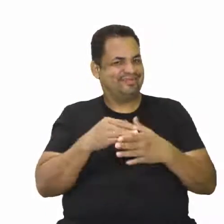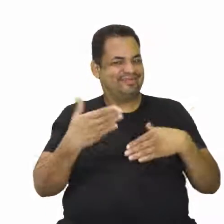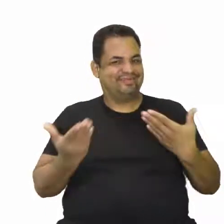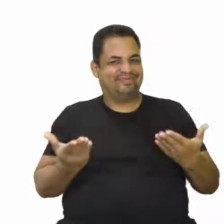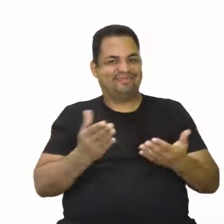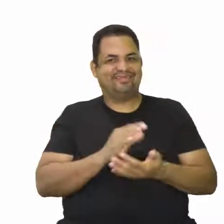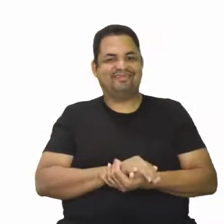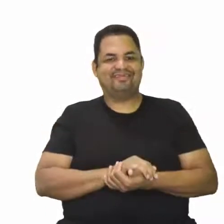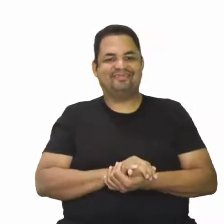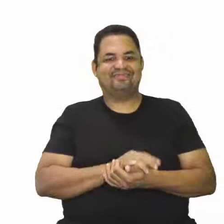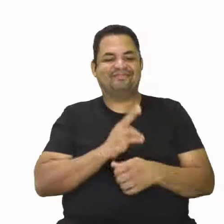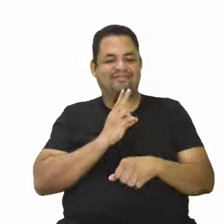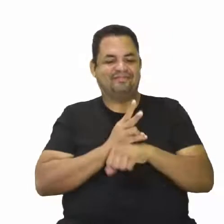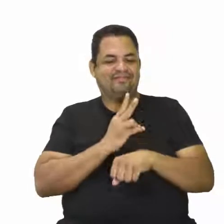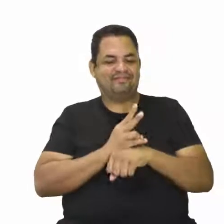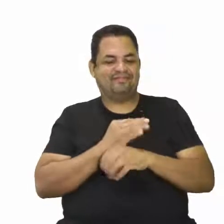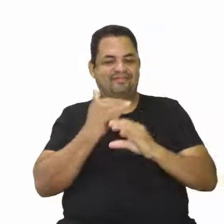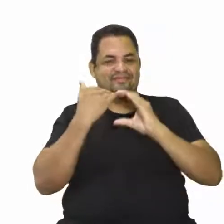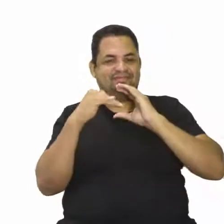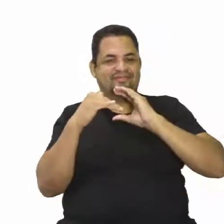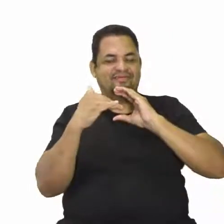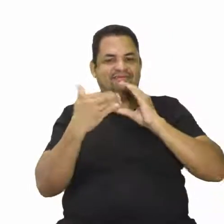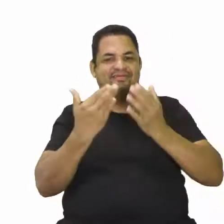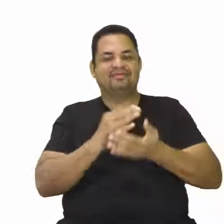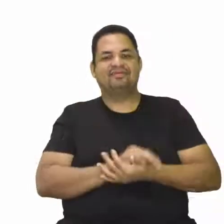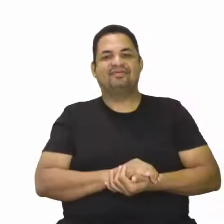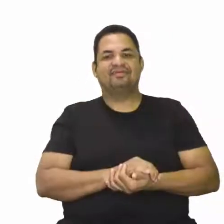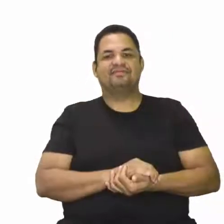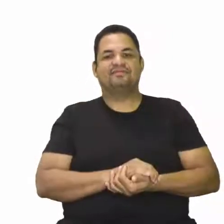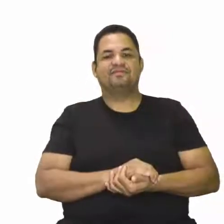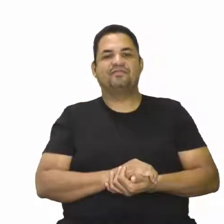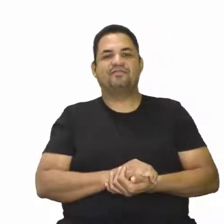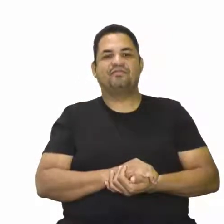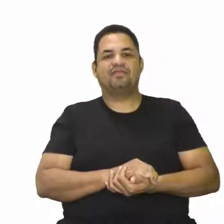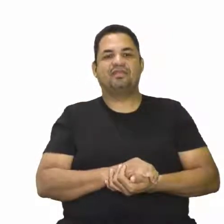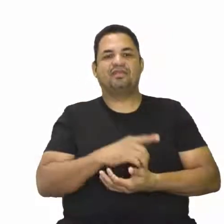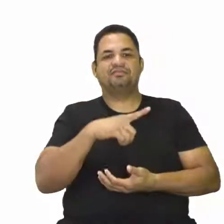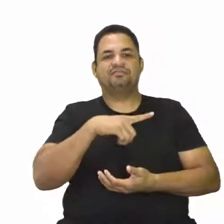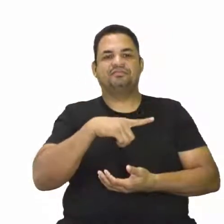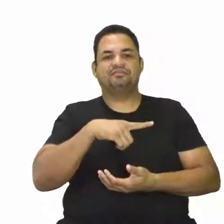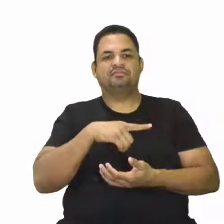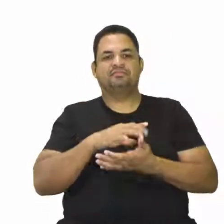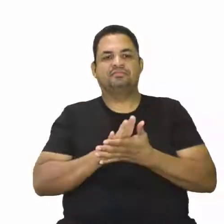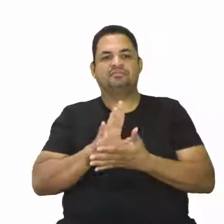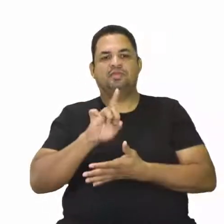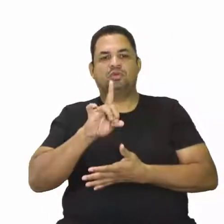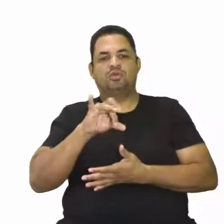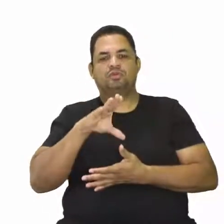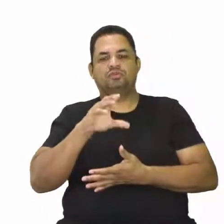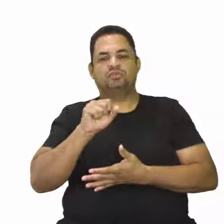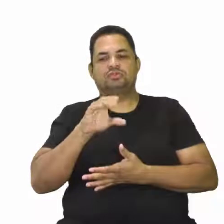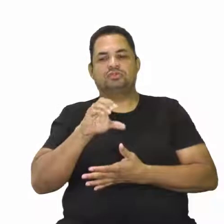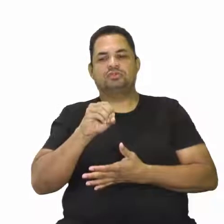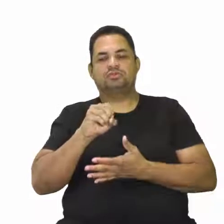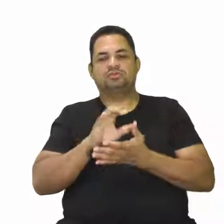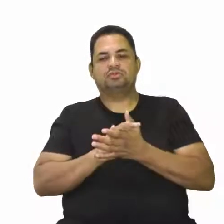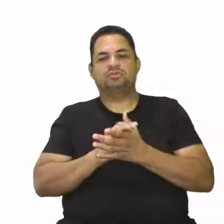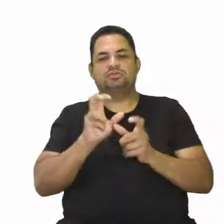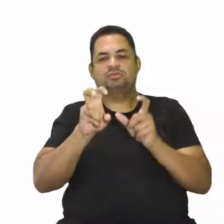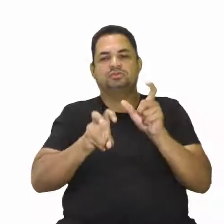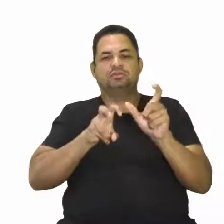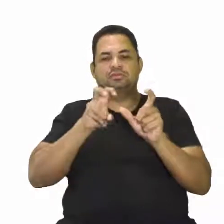Vou gravar um vídeo e vou mandar para vocês, hein? Nós temos aqui as locuções adverbiais